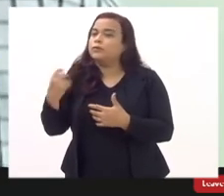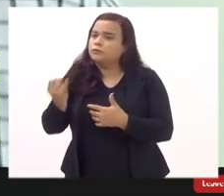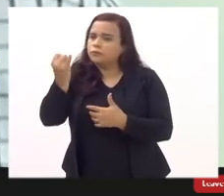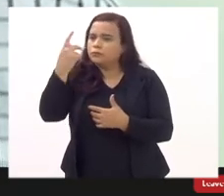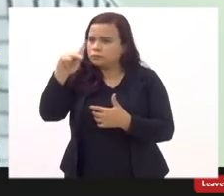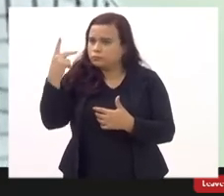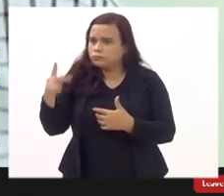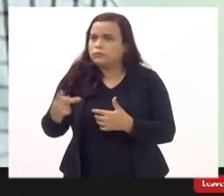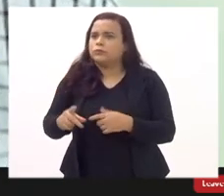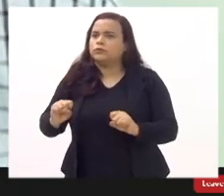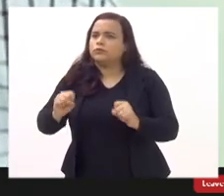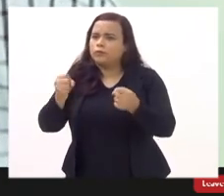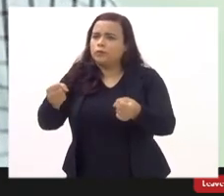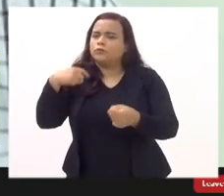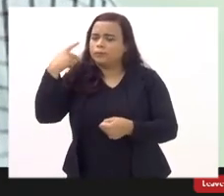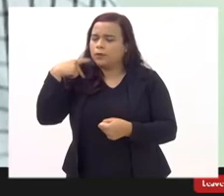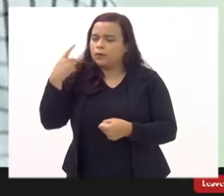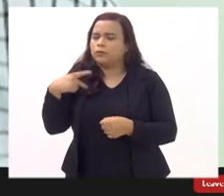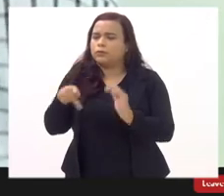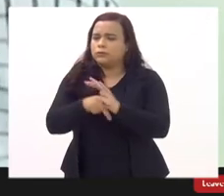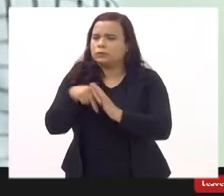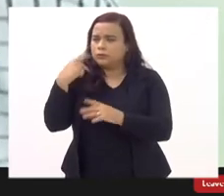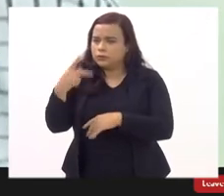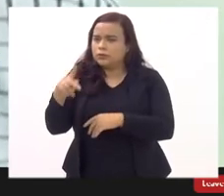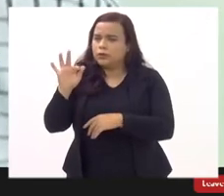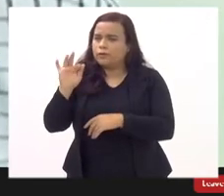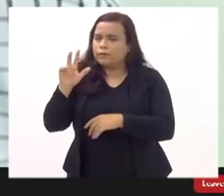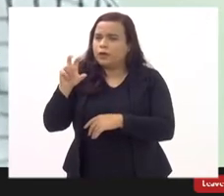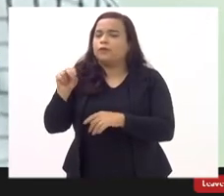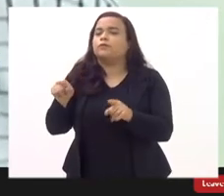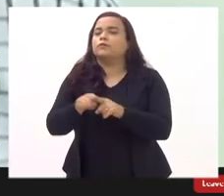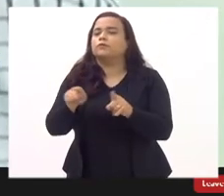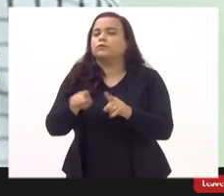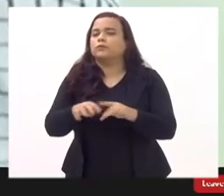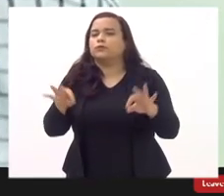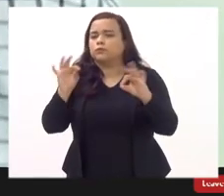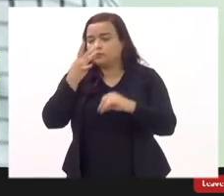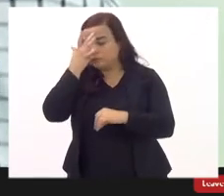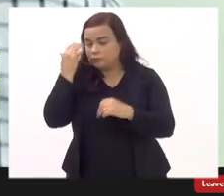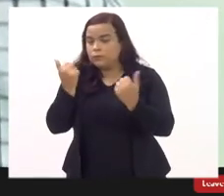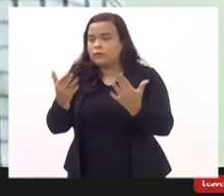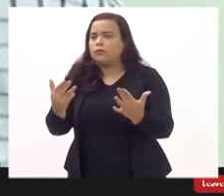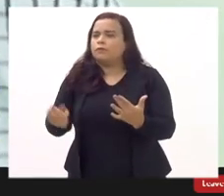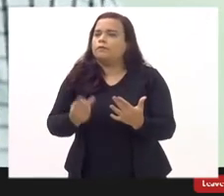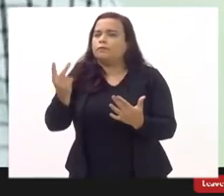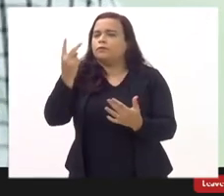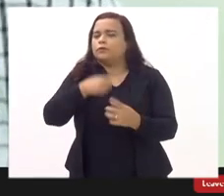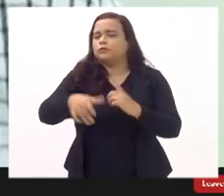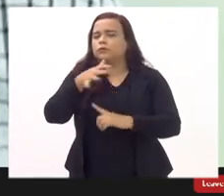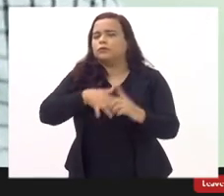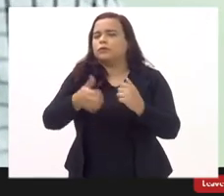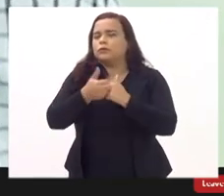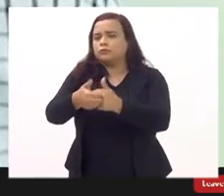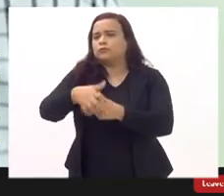seu, parlamentar, né, de todos aqueles que são lutadores sociais nesse segmento.